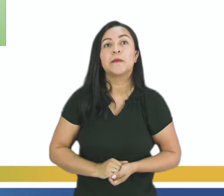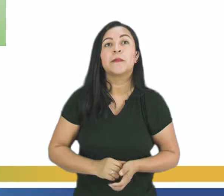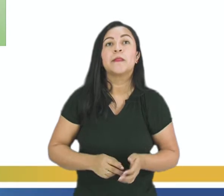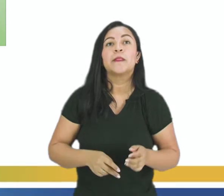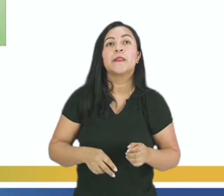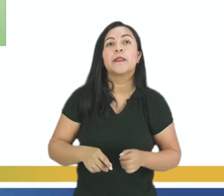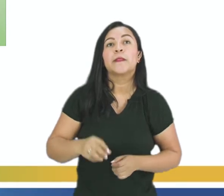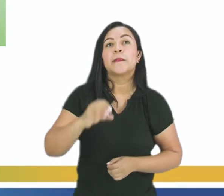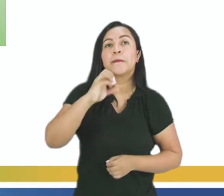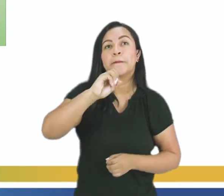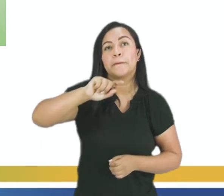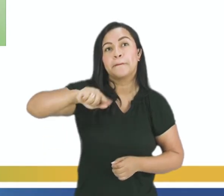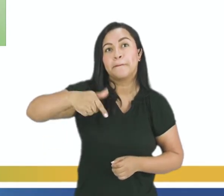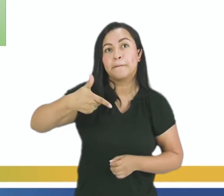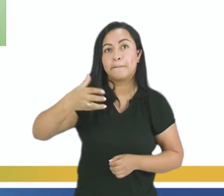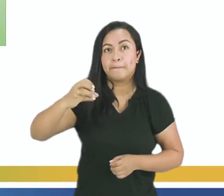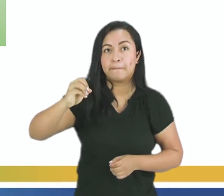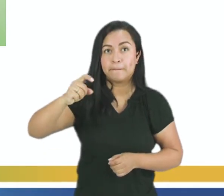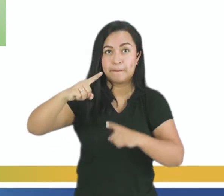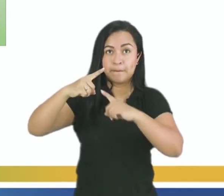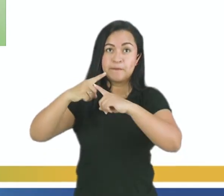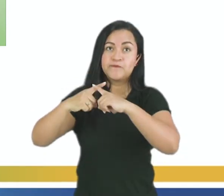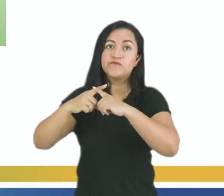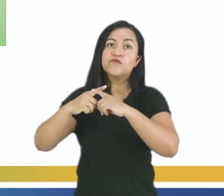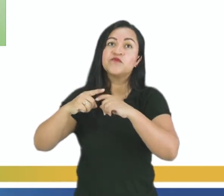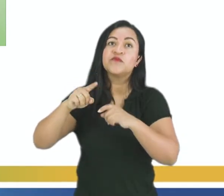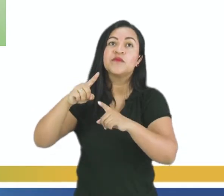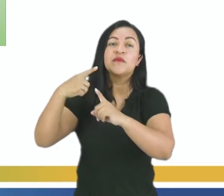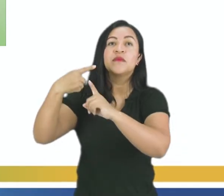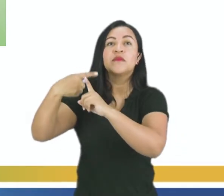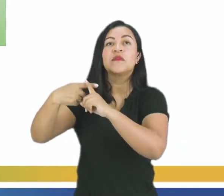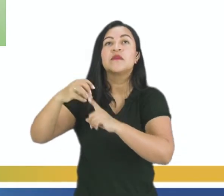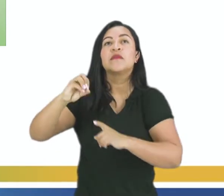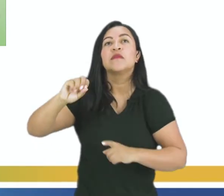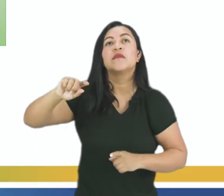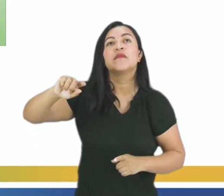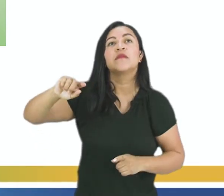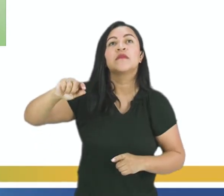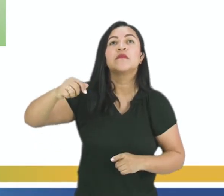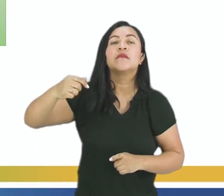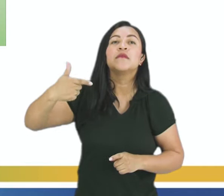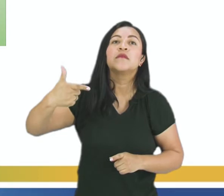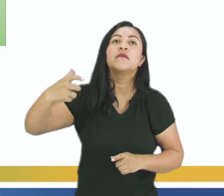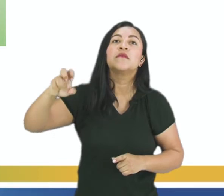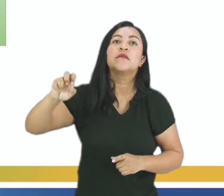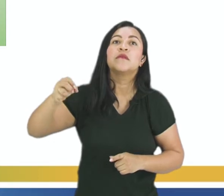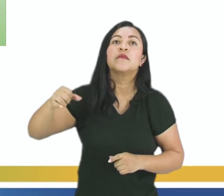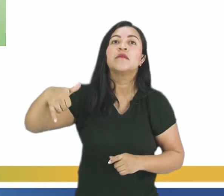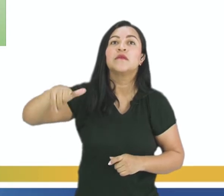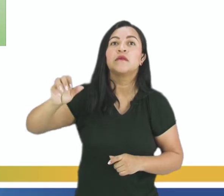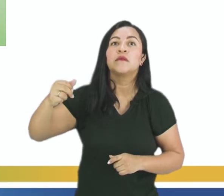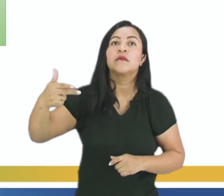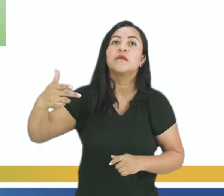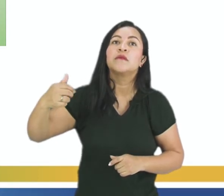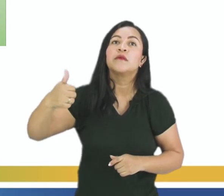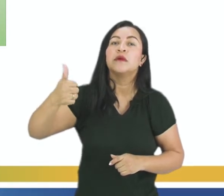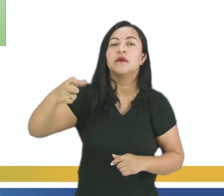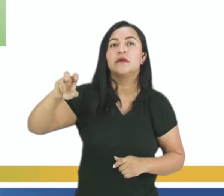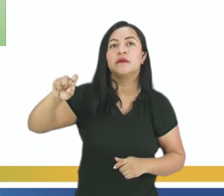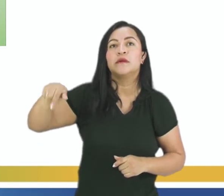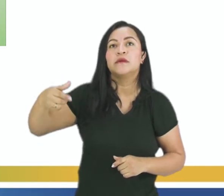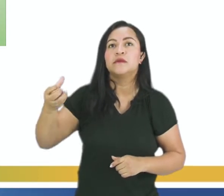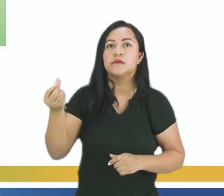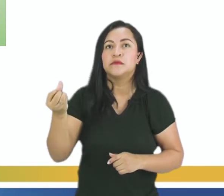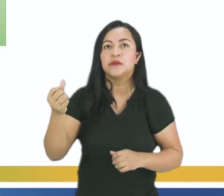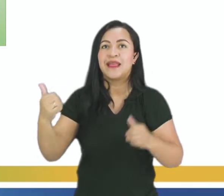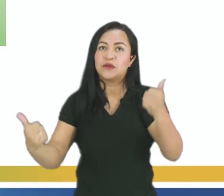equação é 0,10x mais 0,25y igual a 15,60, né? Então, substituindo o valor de